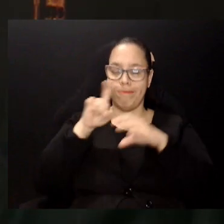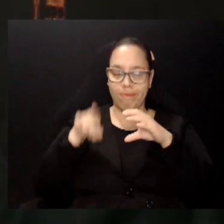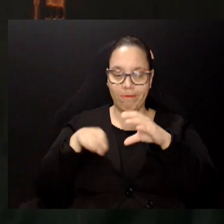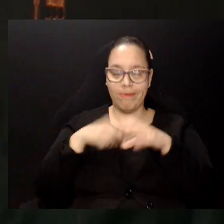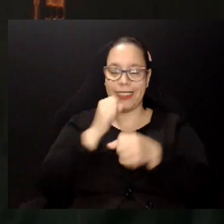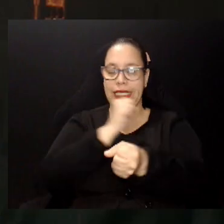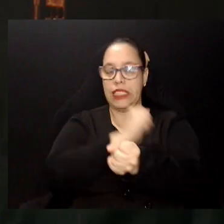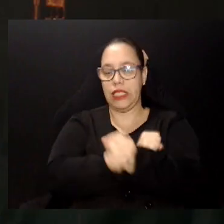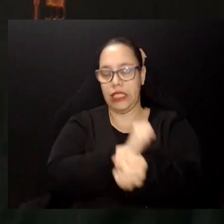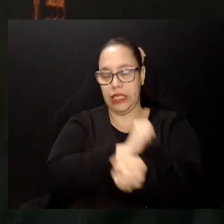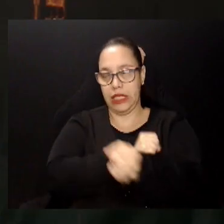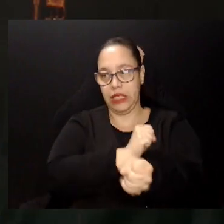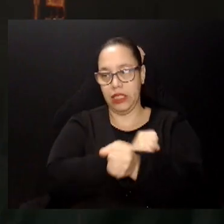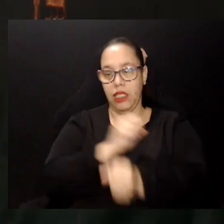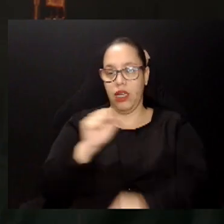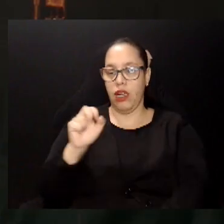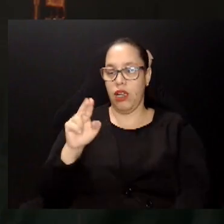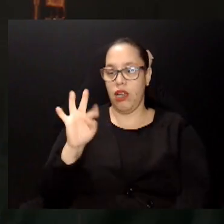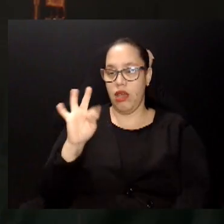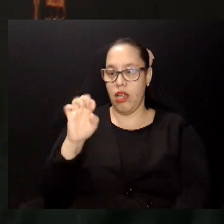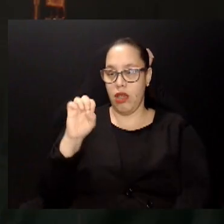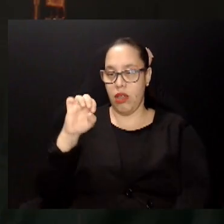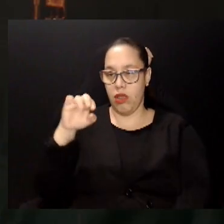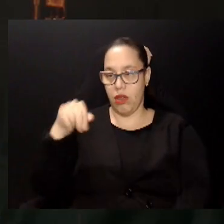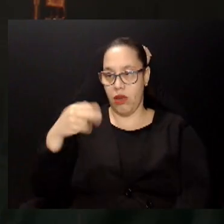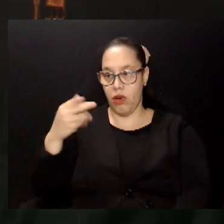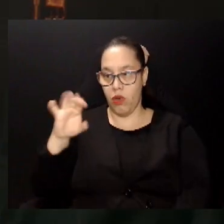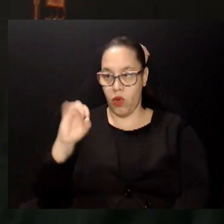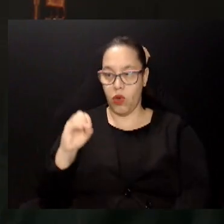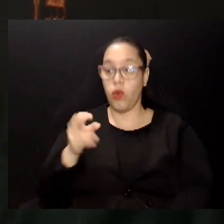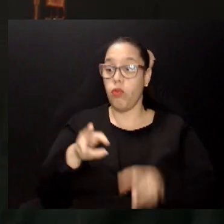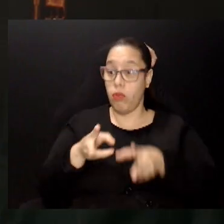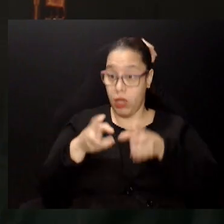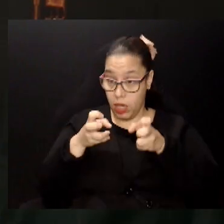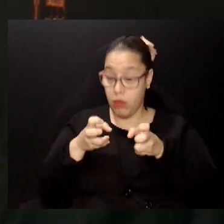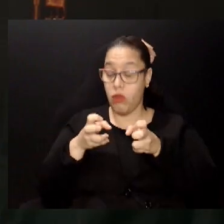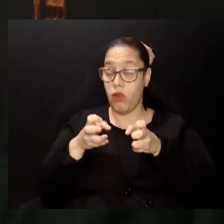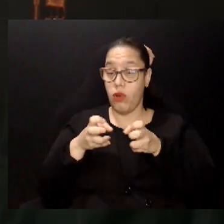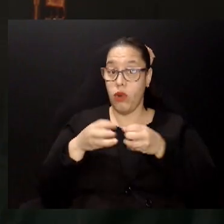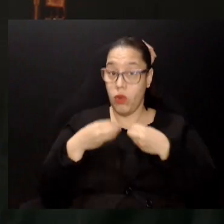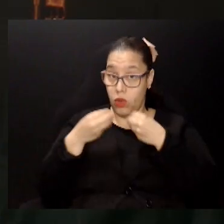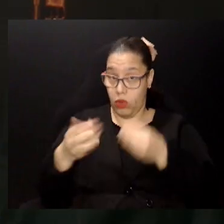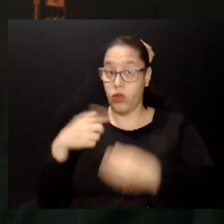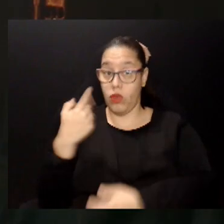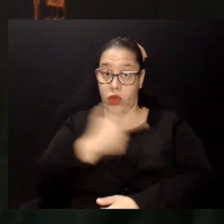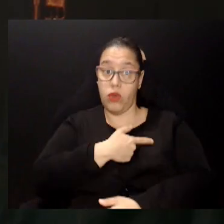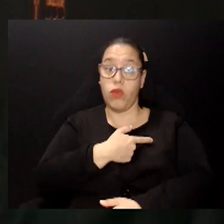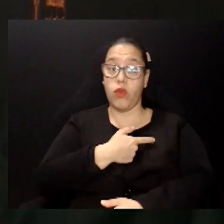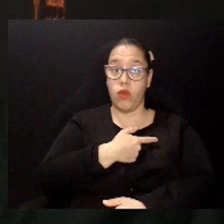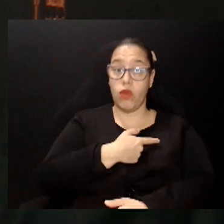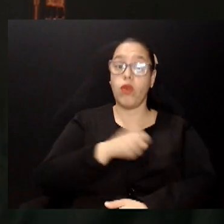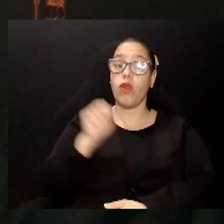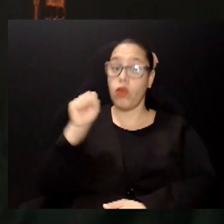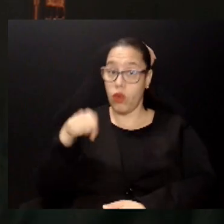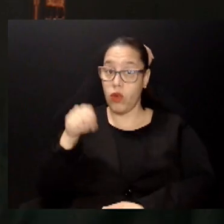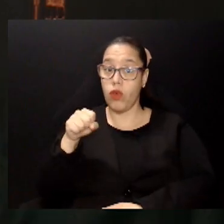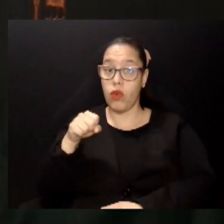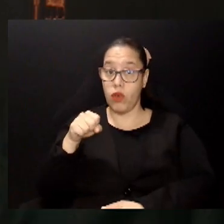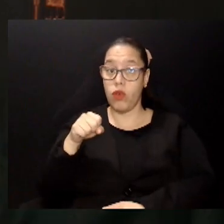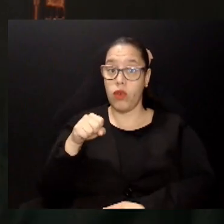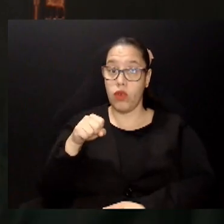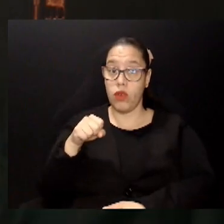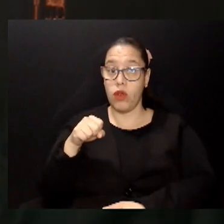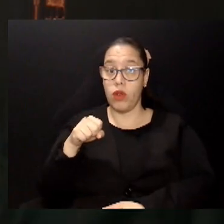a autoanulação, que a gente percebeu aqui com a entrega dos nossos convidados, que sim, é um ciclo vicioso e que a gente faz